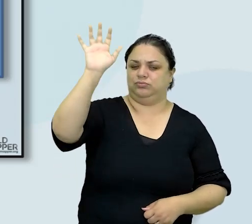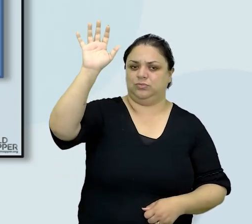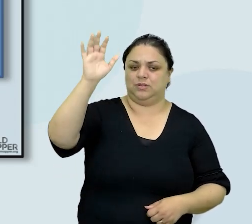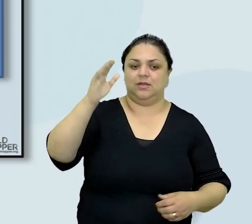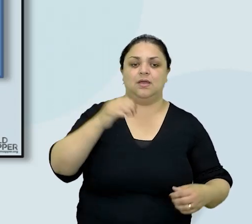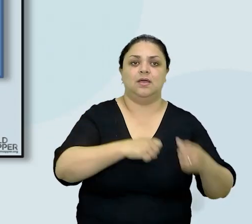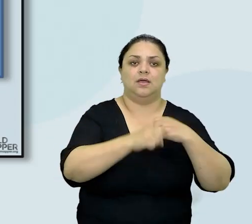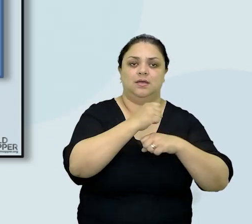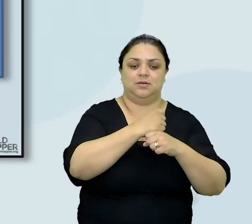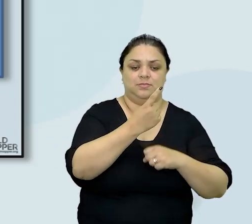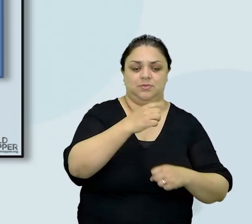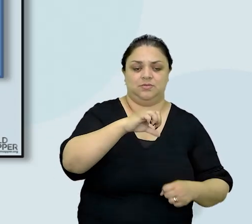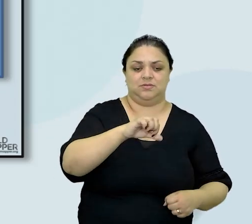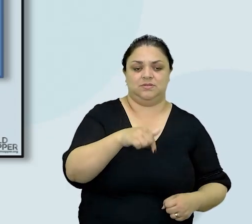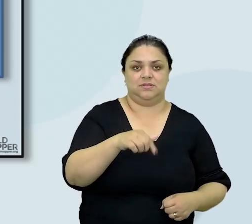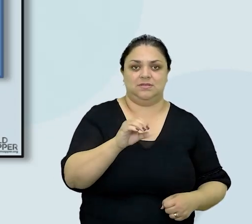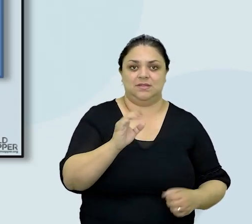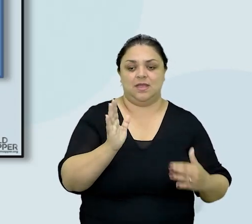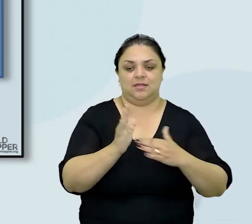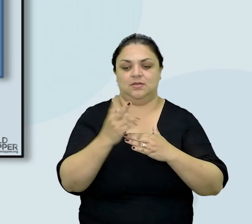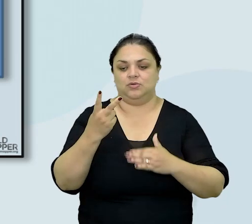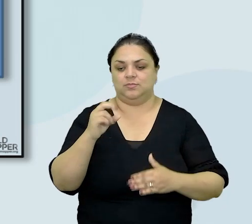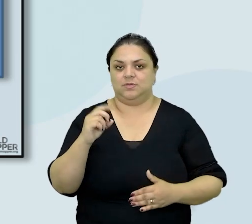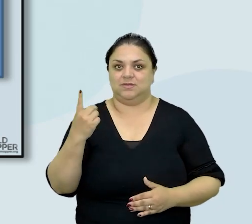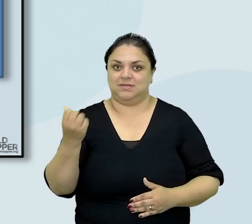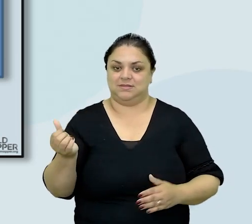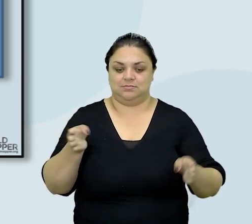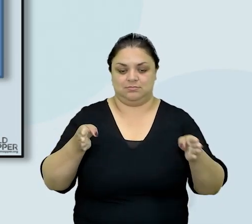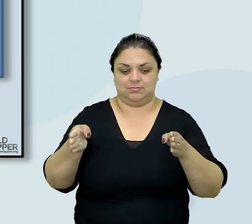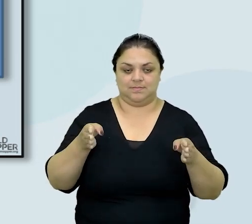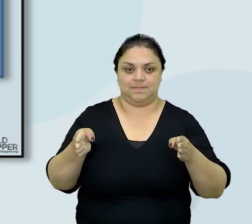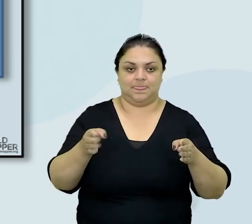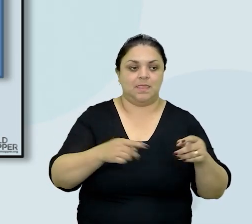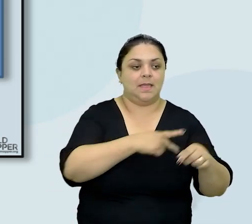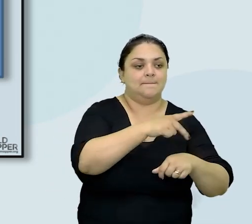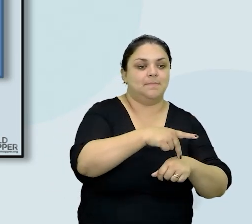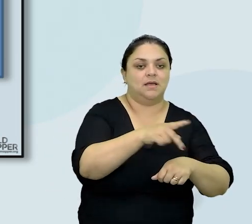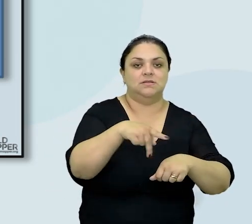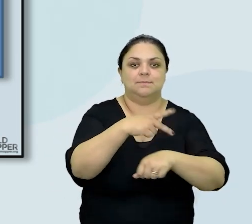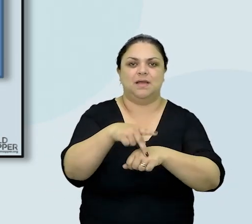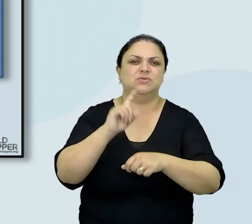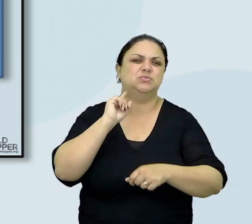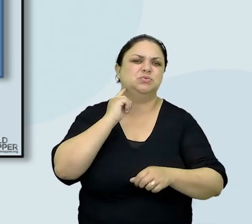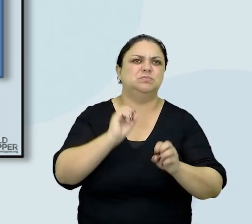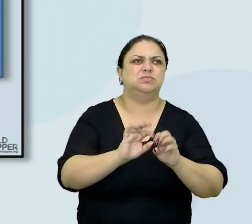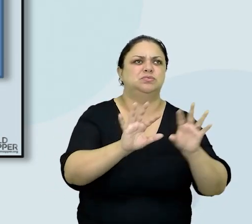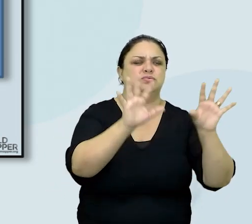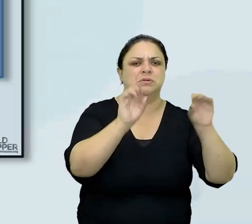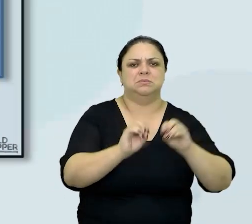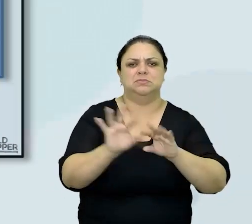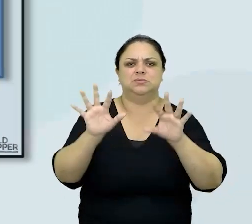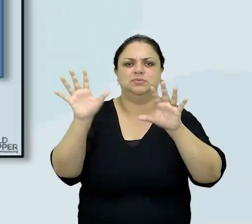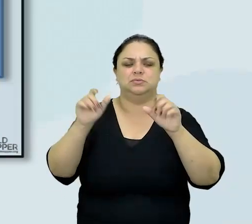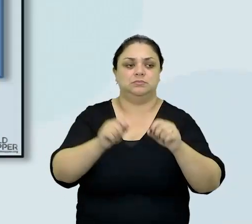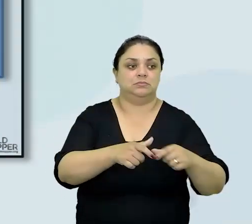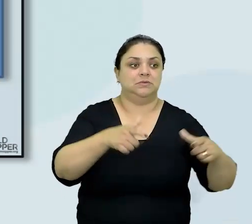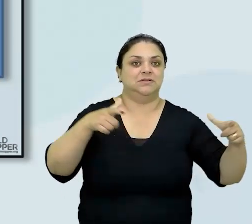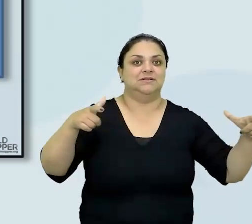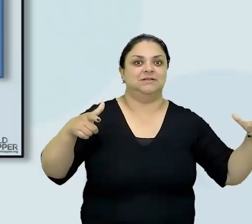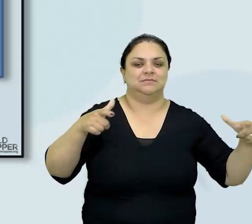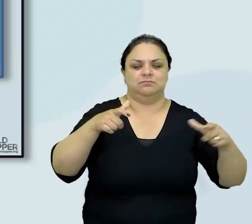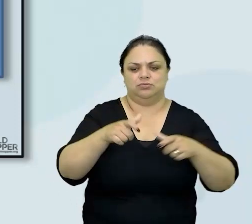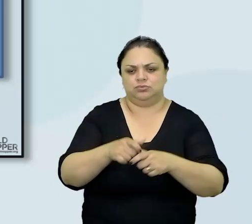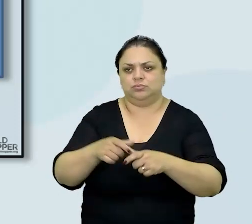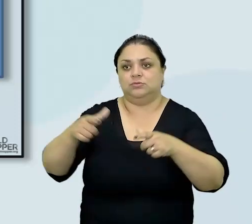até 2016. Então, da década de 70 até o ano de 2016, nós temos aqui quais